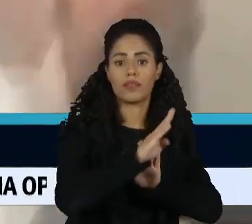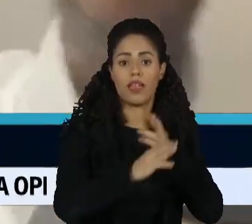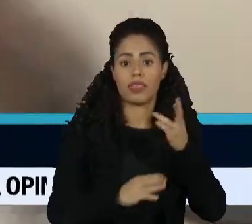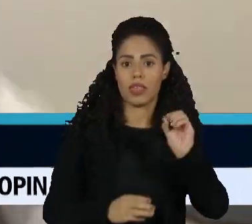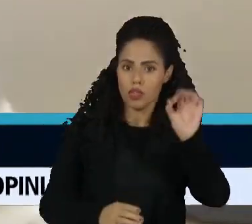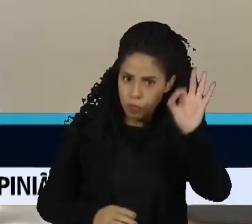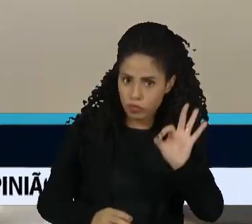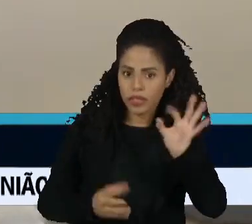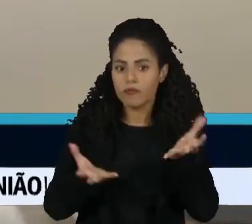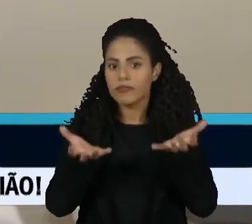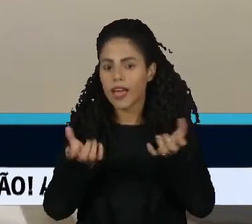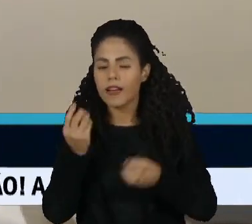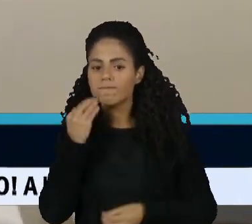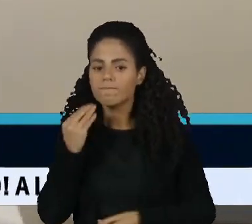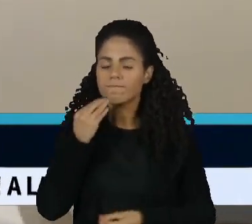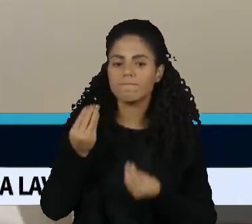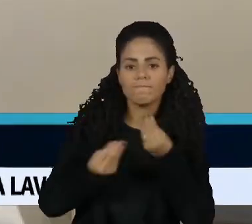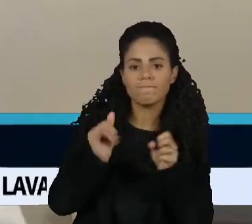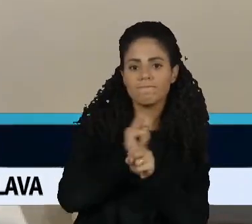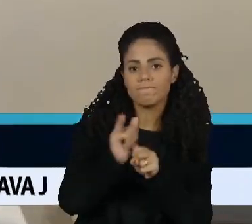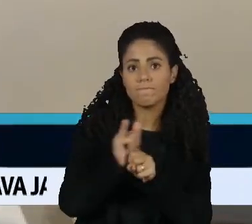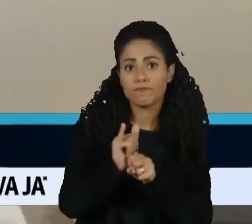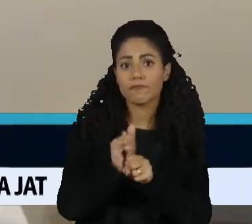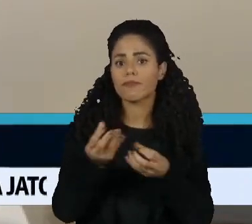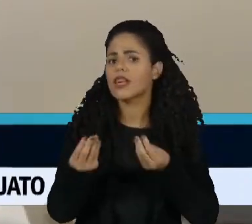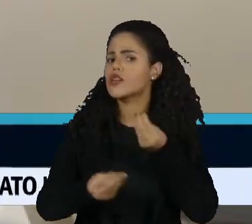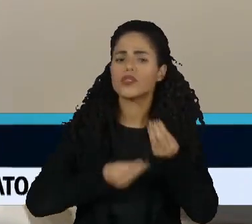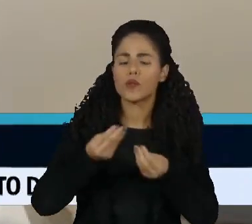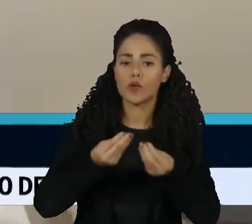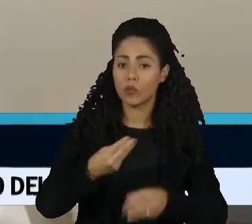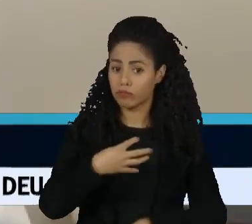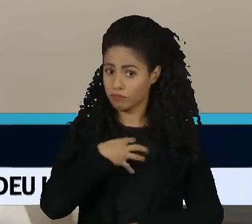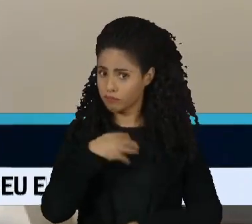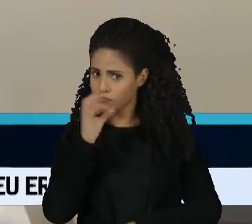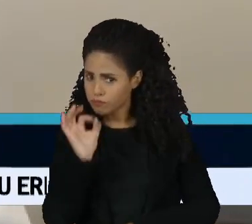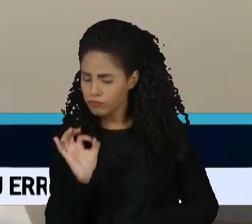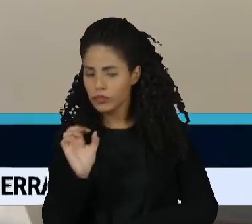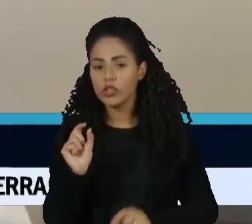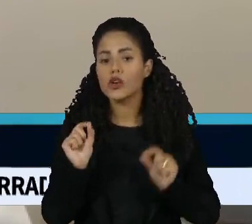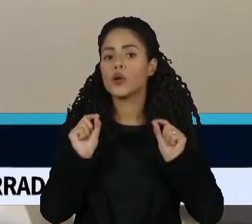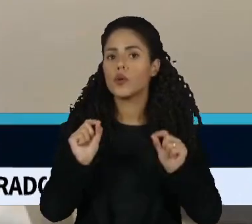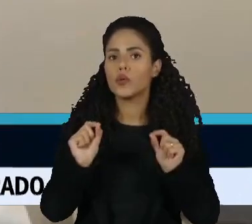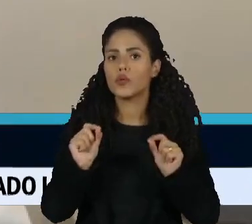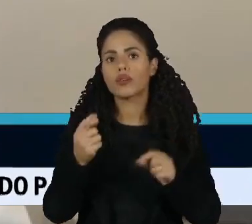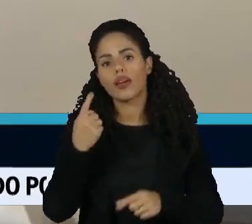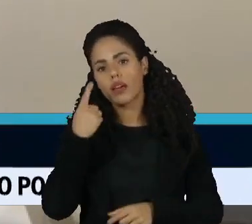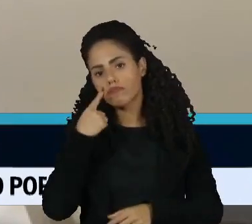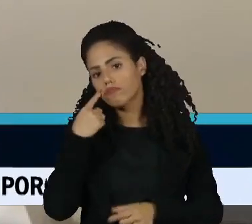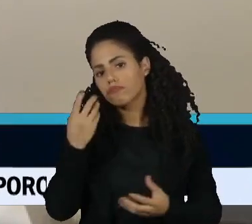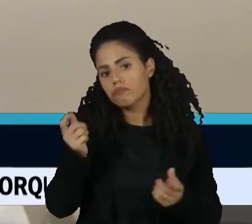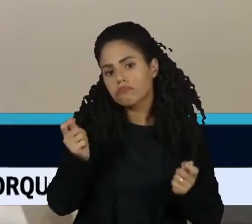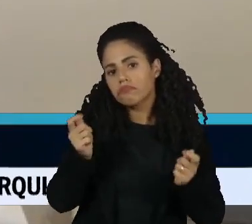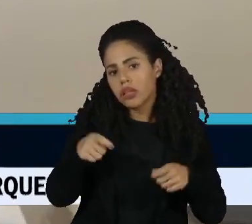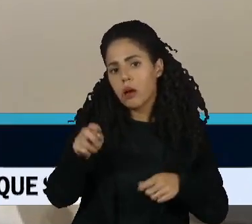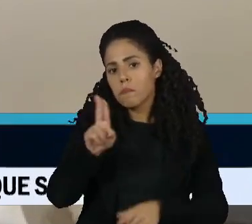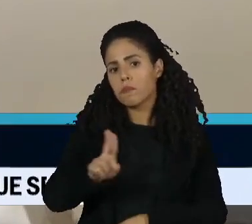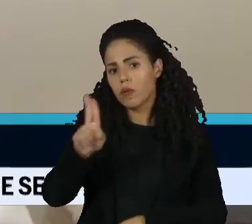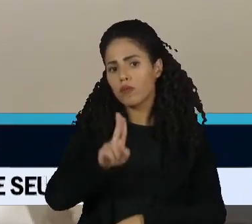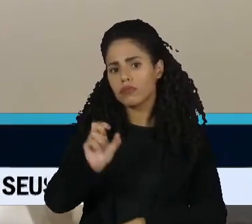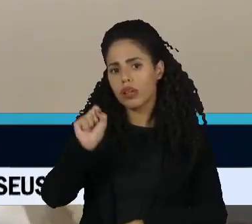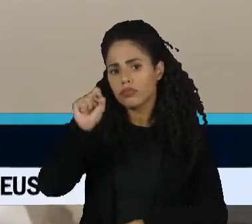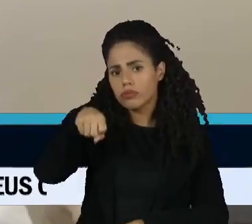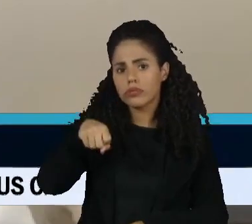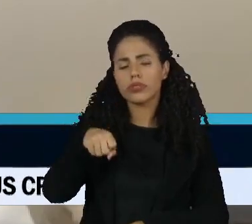está na costa ao longo dessa Costa então é o Óbvio é a movimentação de